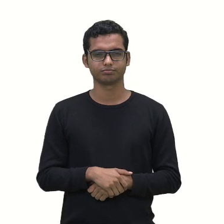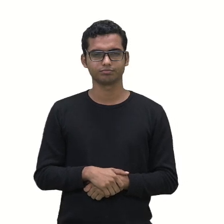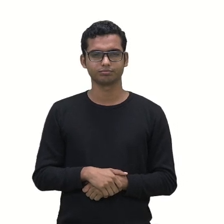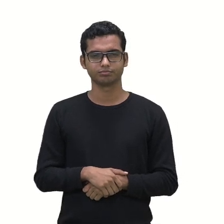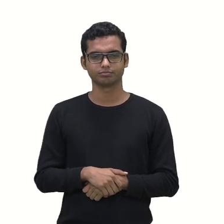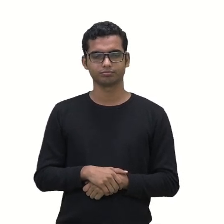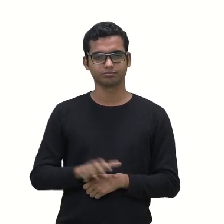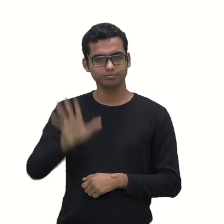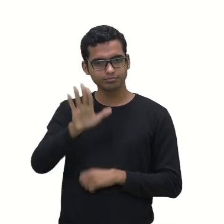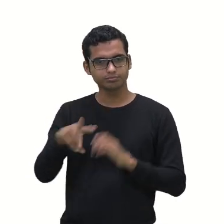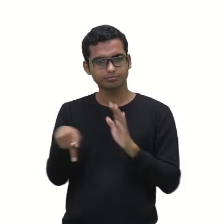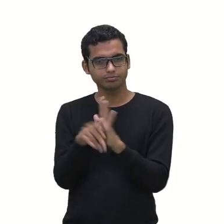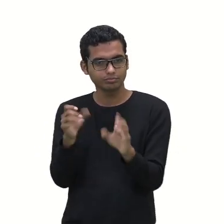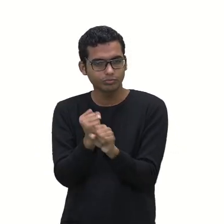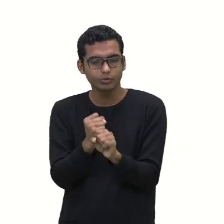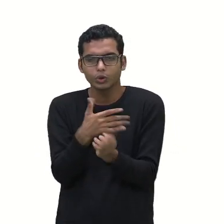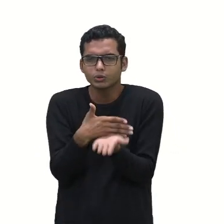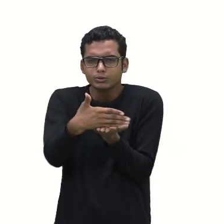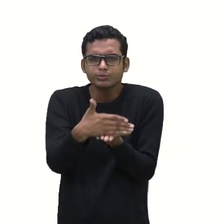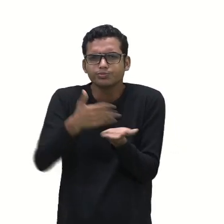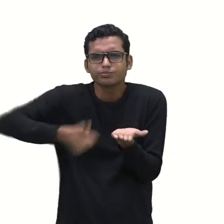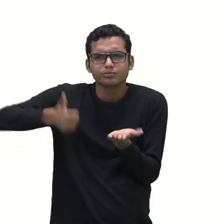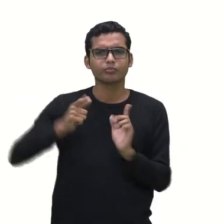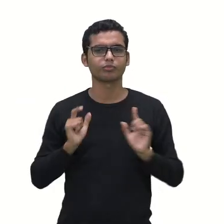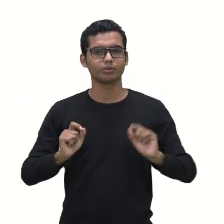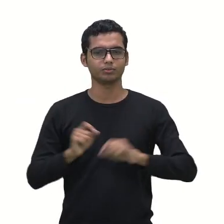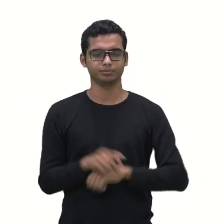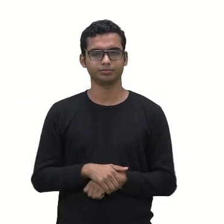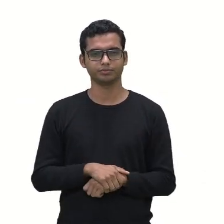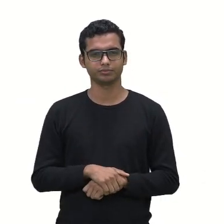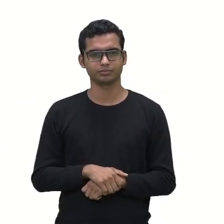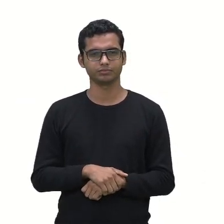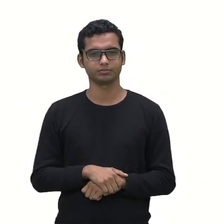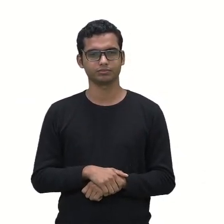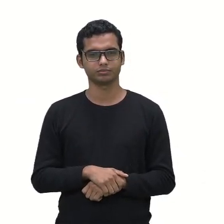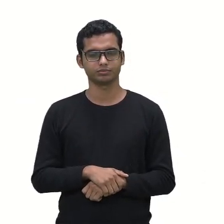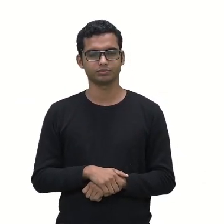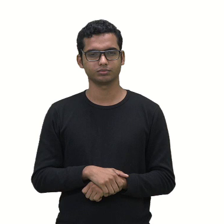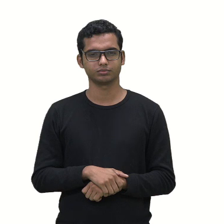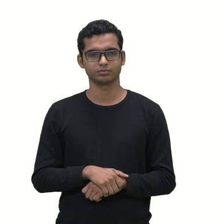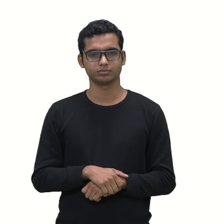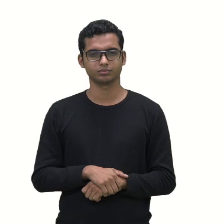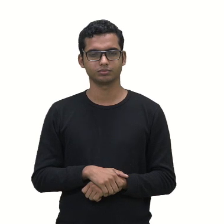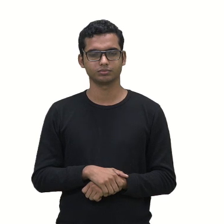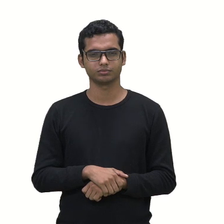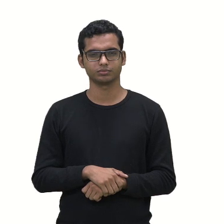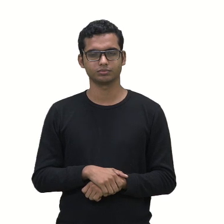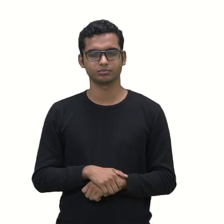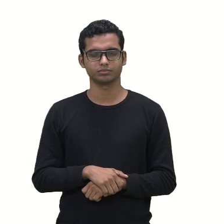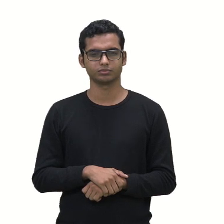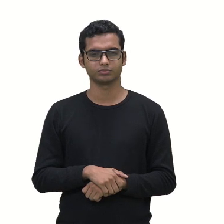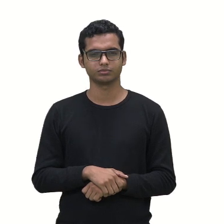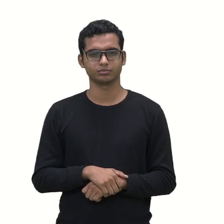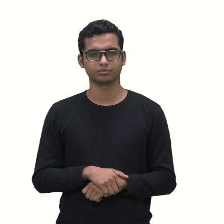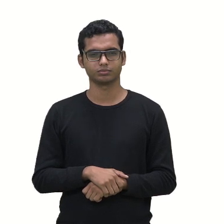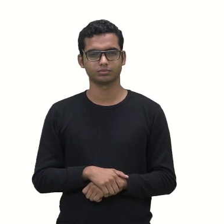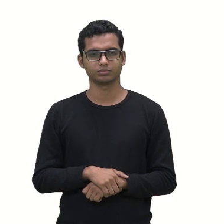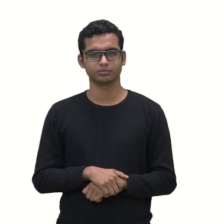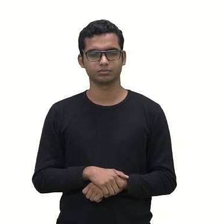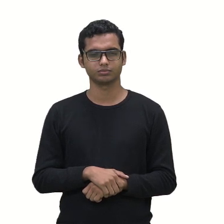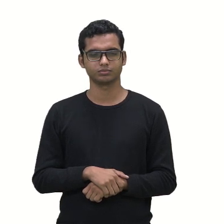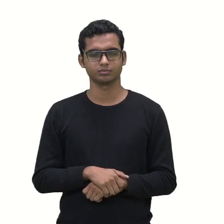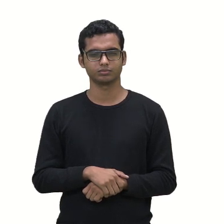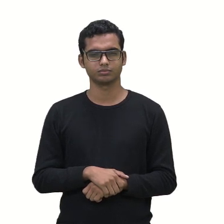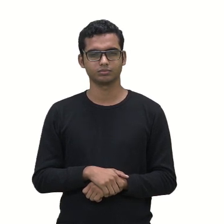essa área. Olha só, começando então, tá? A gente vai aplicar aqui direto, tá